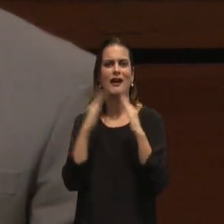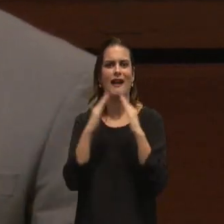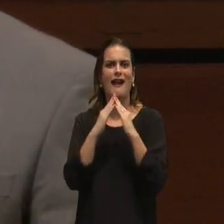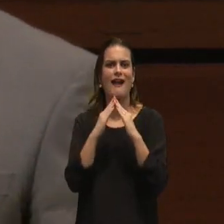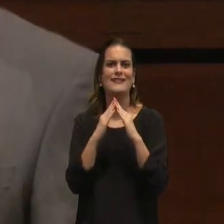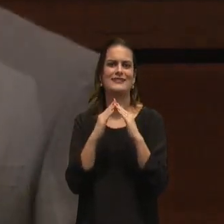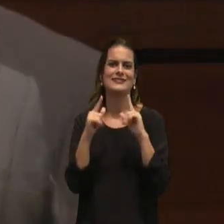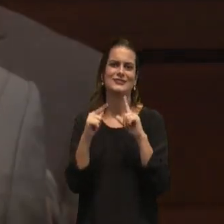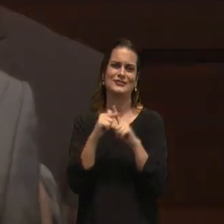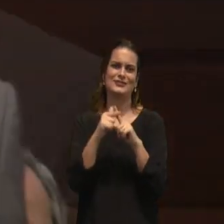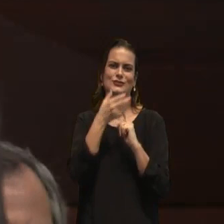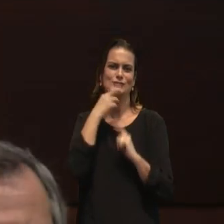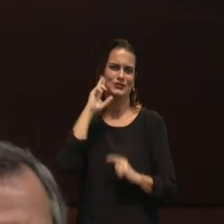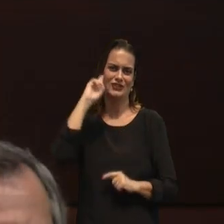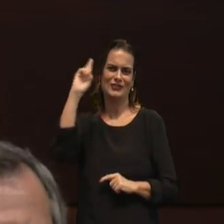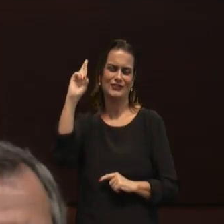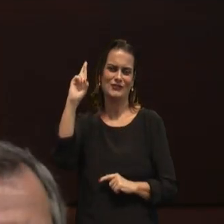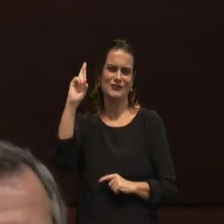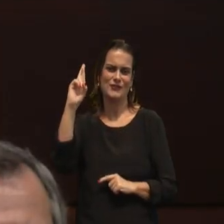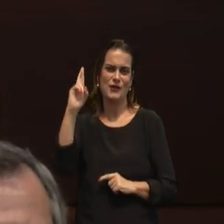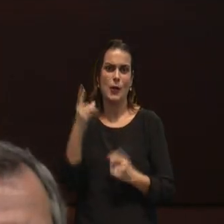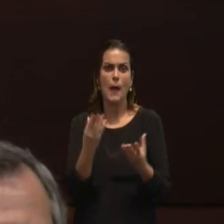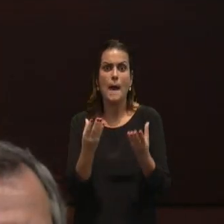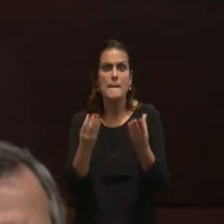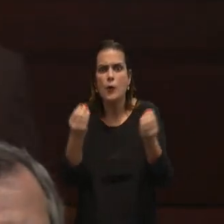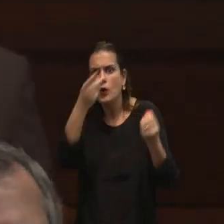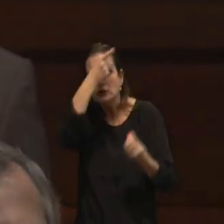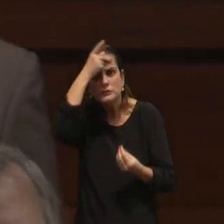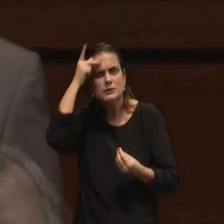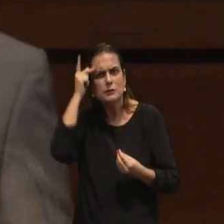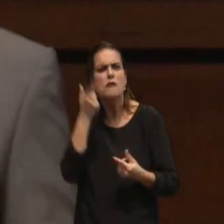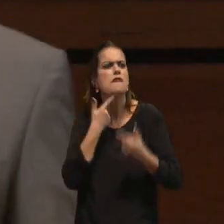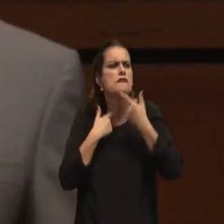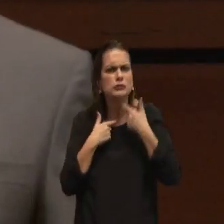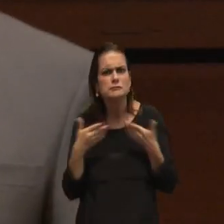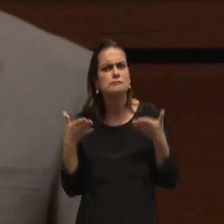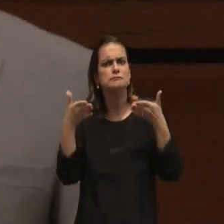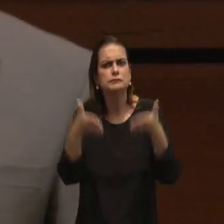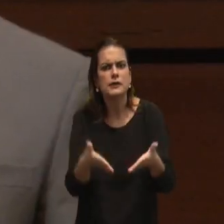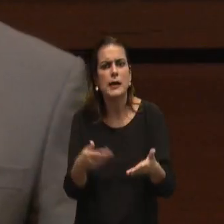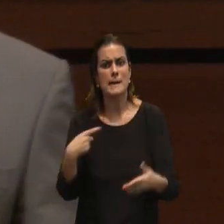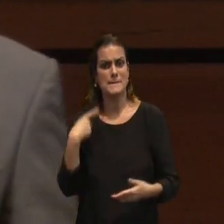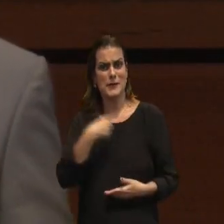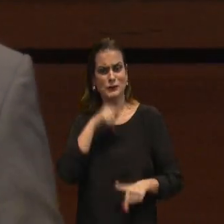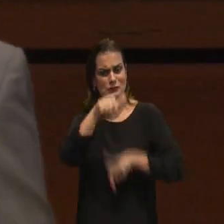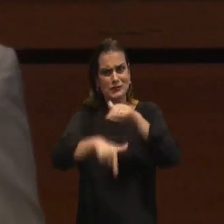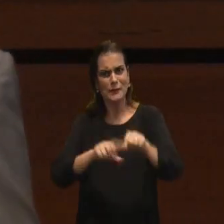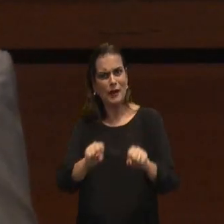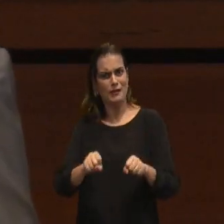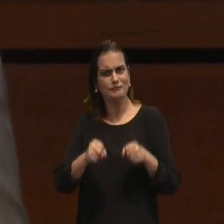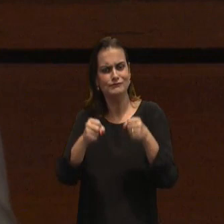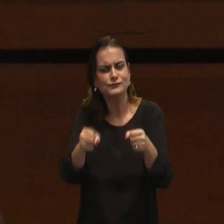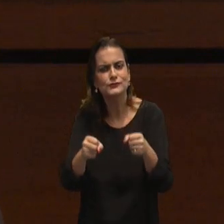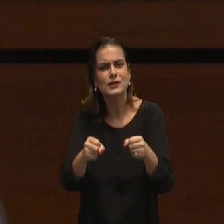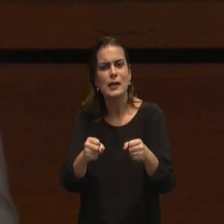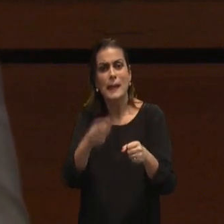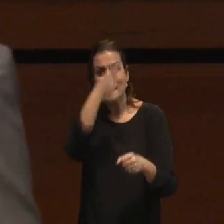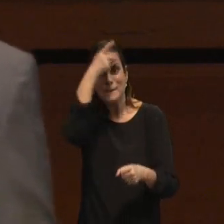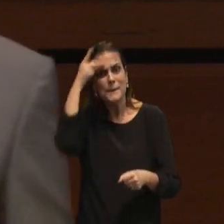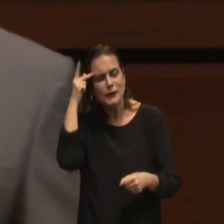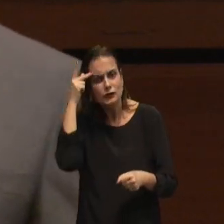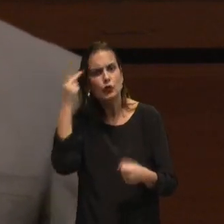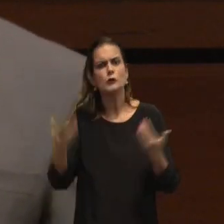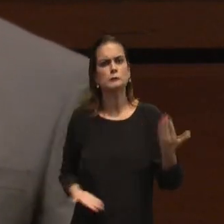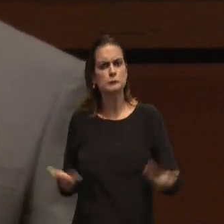para o retorno do Senhor, maior mobilização, pastores que trabalham mais, igrejas que se mobilizam, pessoas que estão